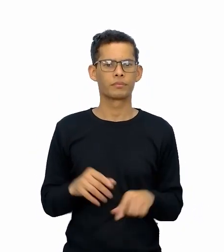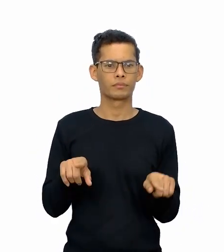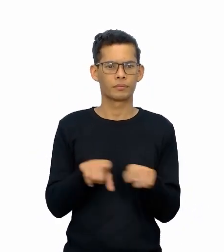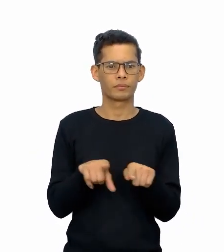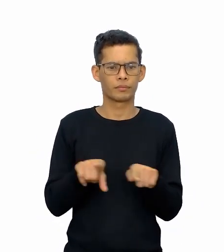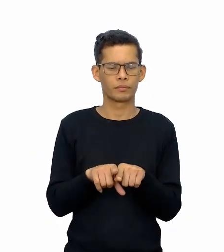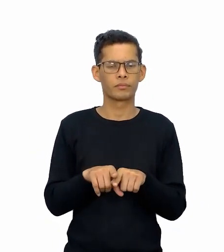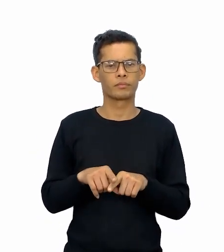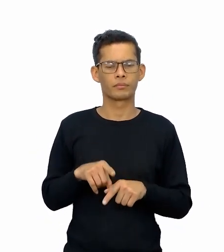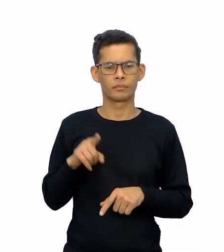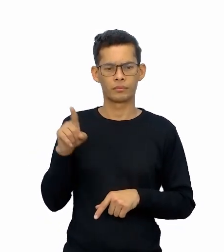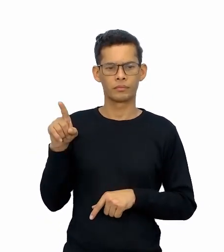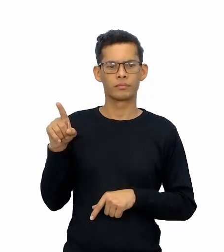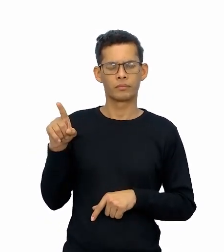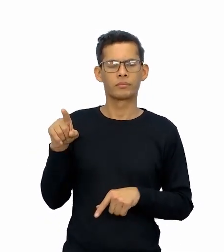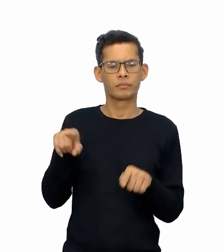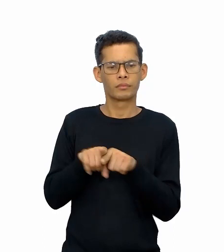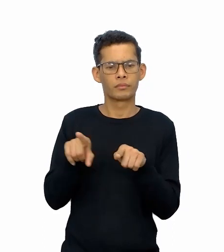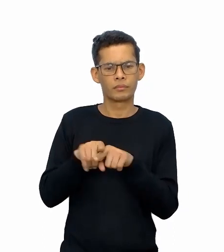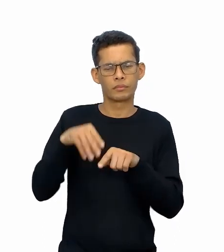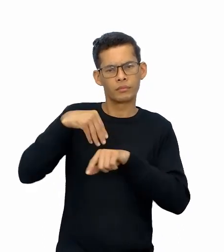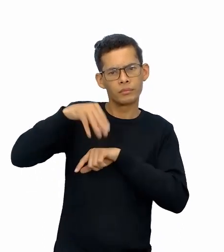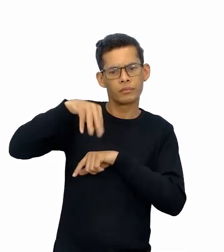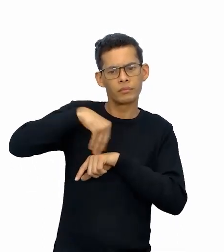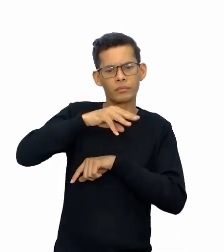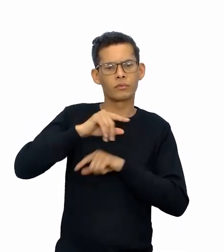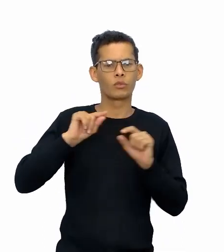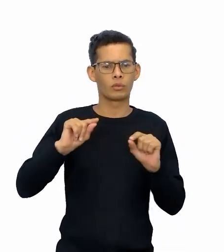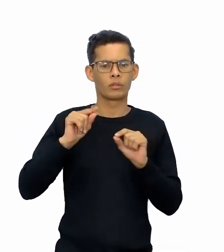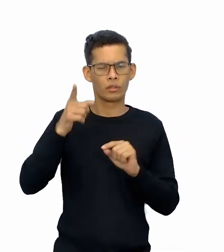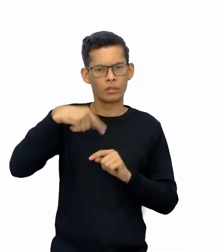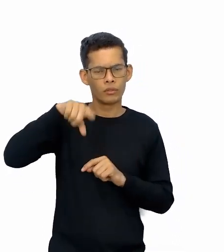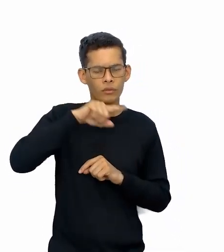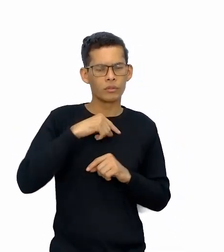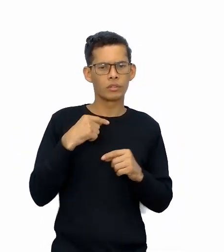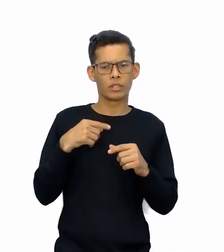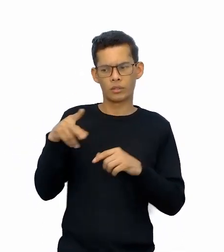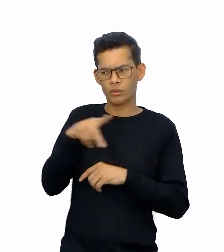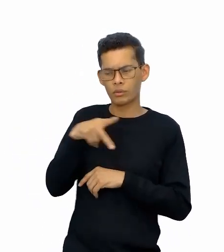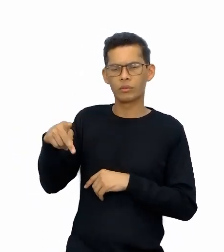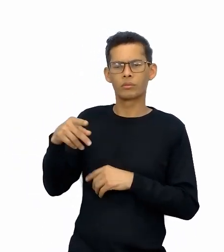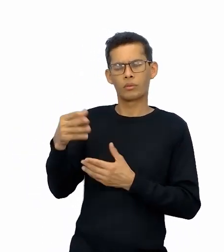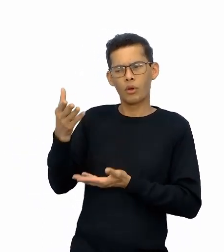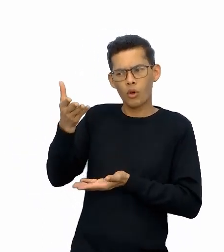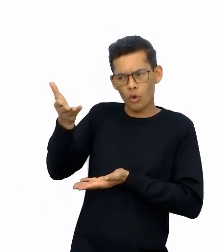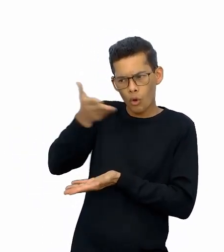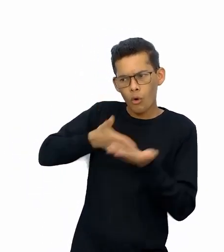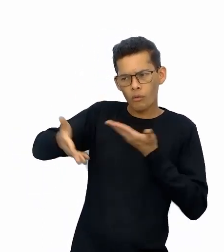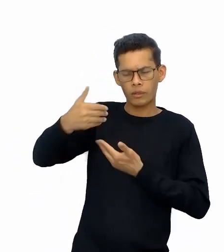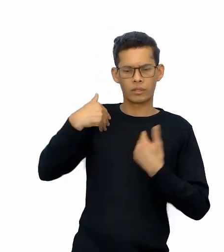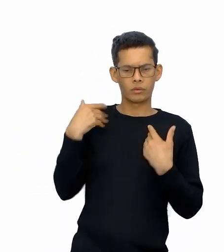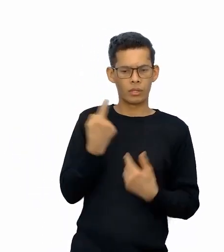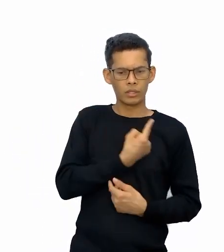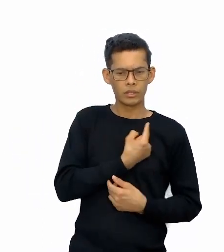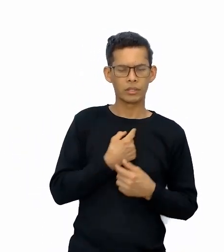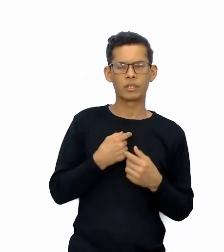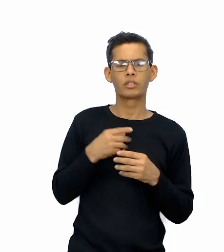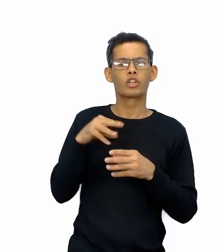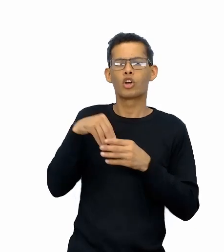gostaria, no próximo slide, de pedir, então, para vocês que vocês conversem com a gente, tanto